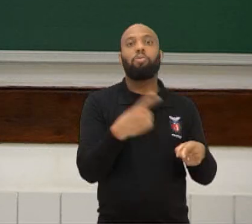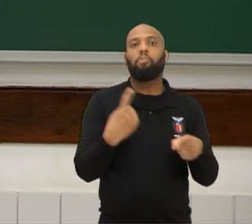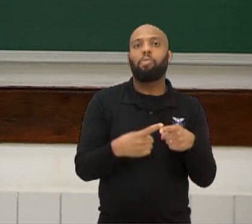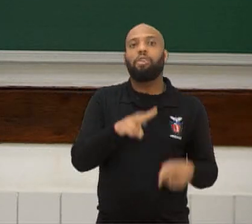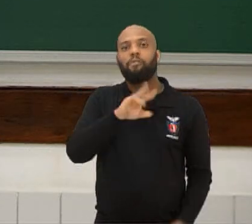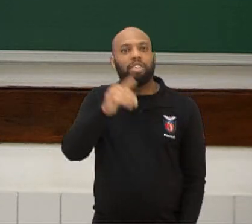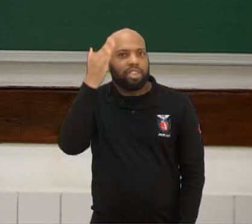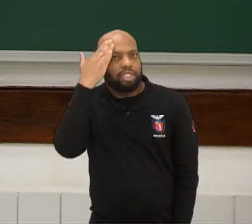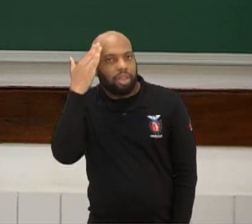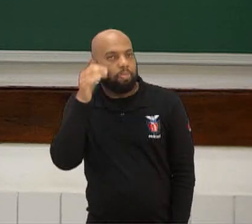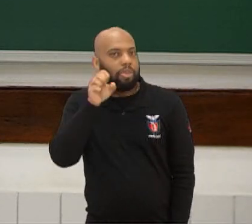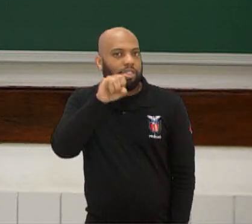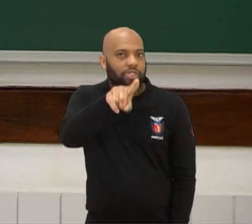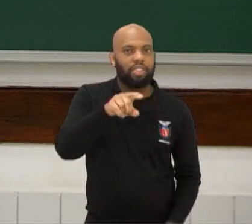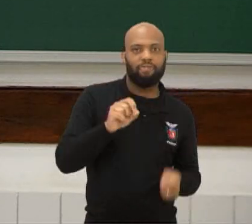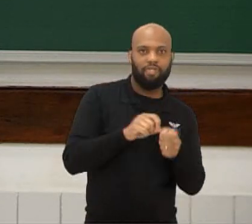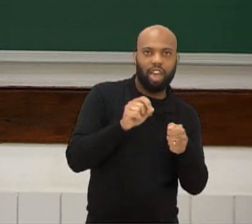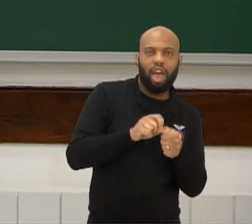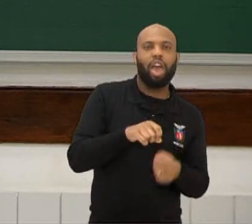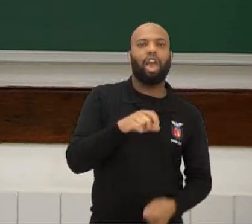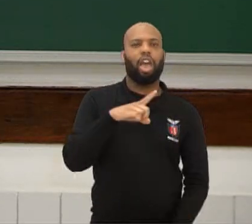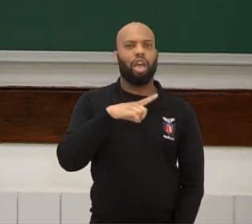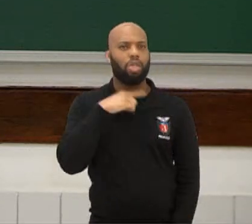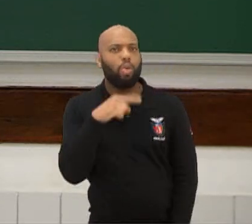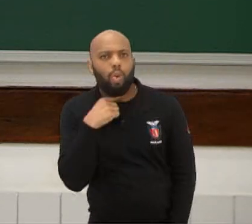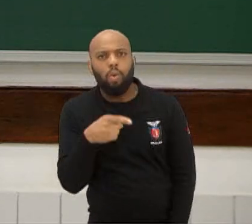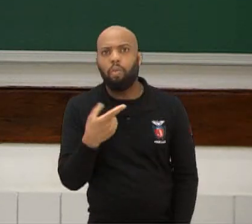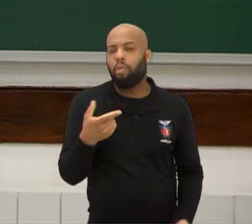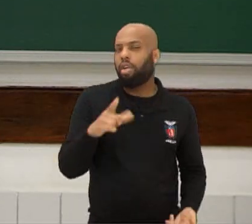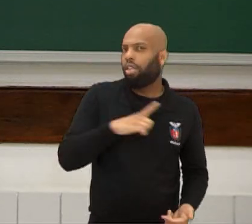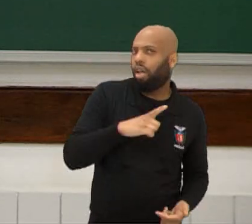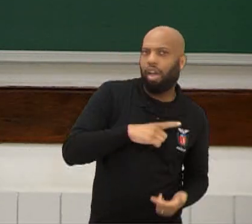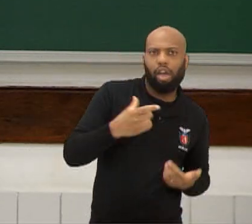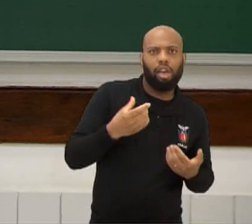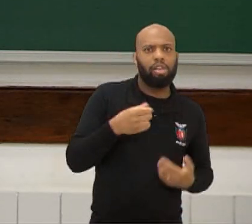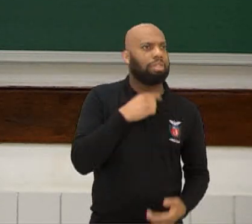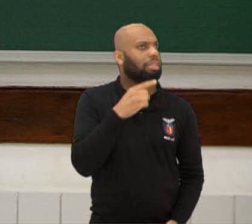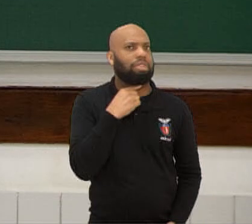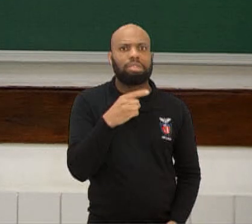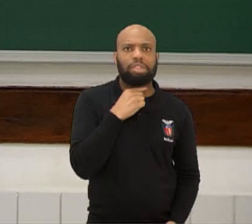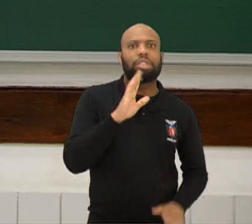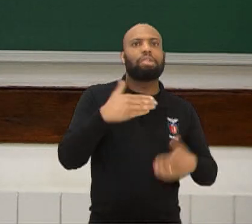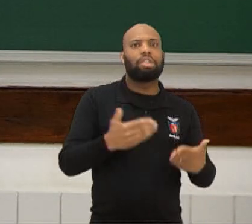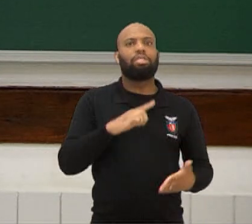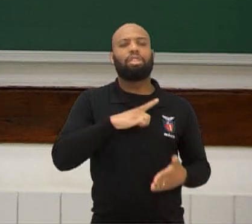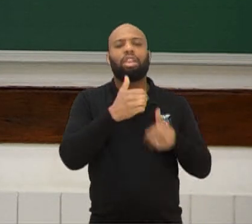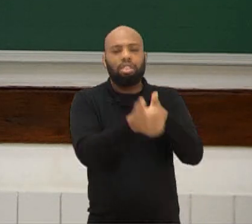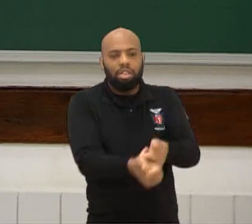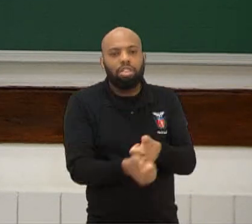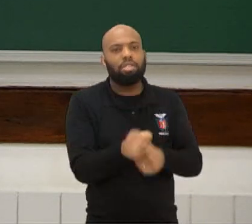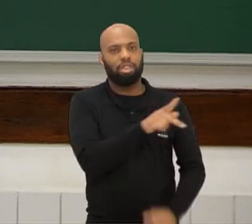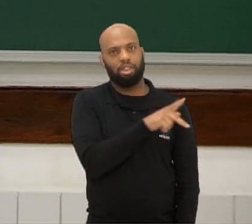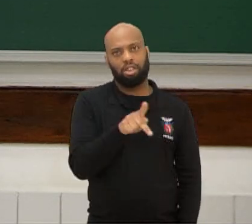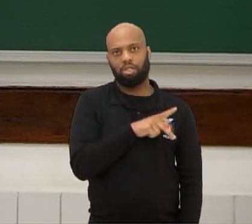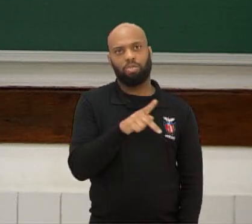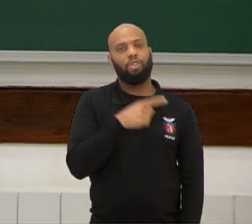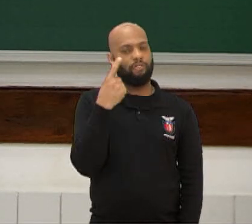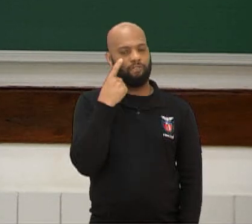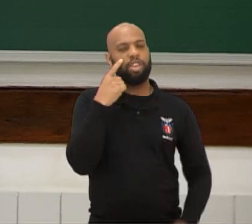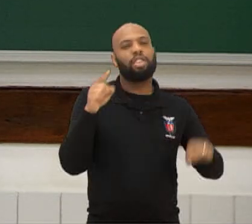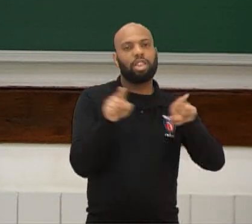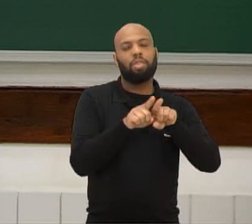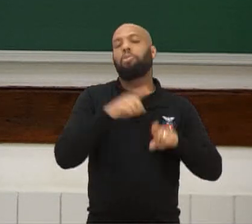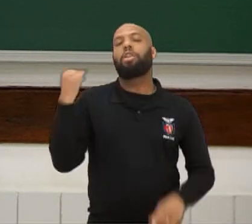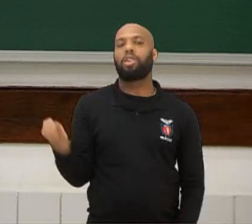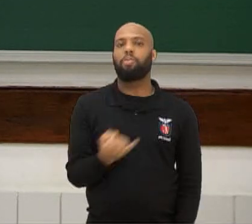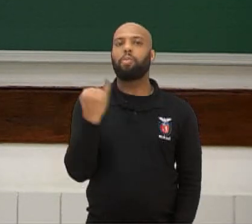saber se você está fazendo, se você tem dúvida, se não conseguiu realizar. Então, o teu rendimento é acompanhado desta forma, por isso a importância